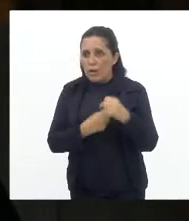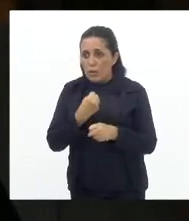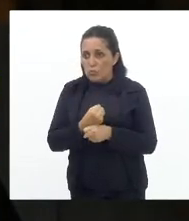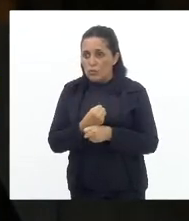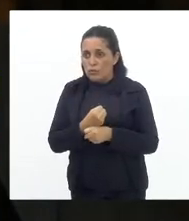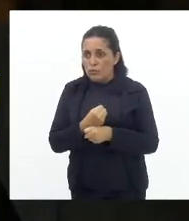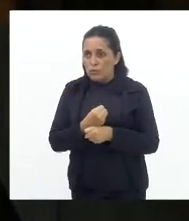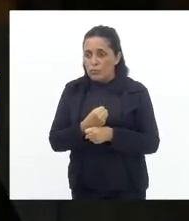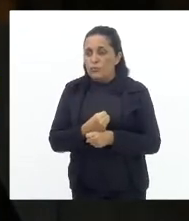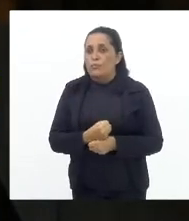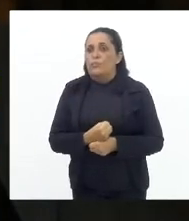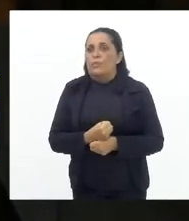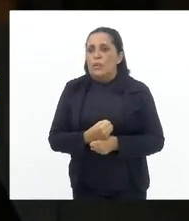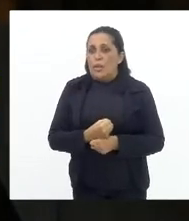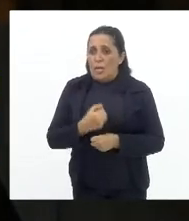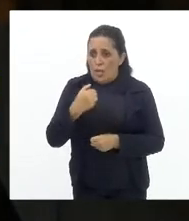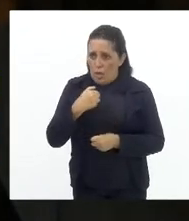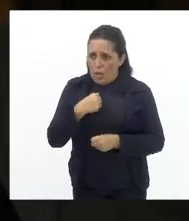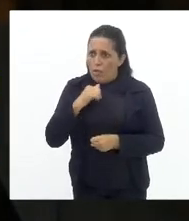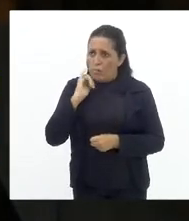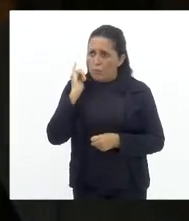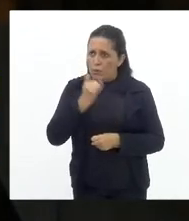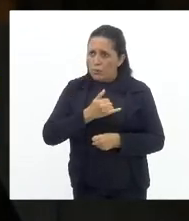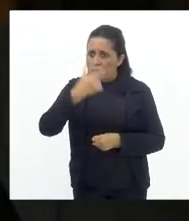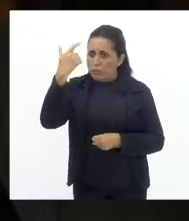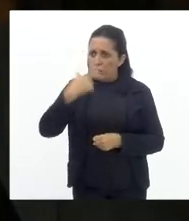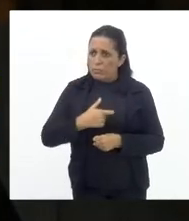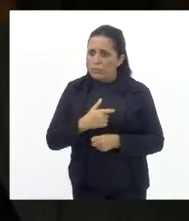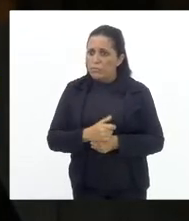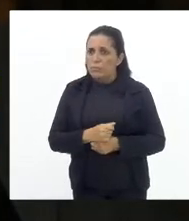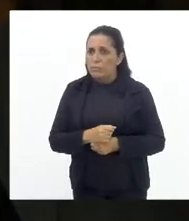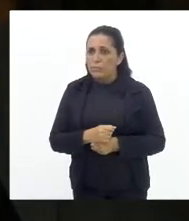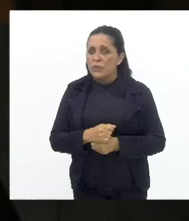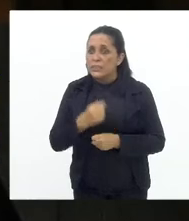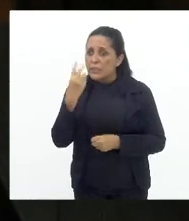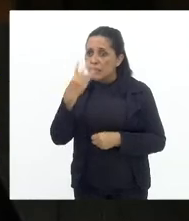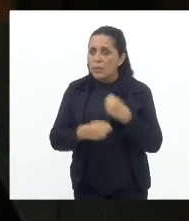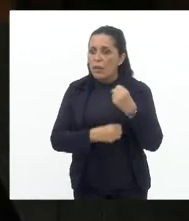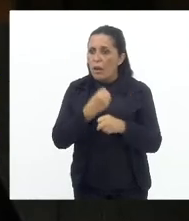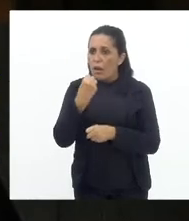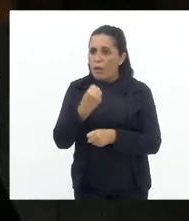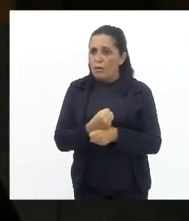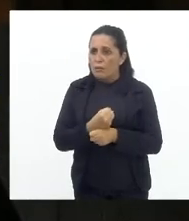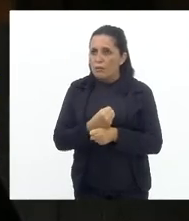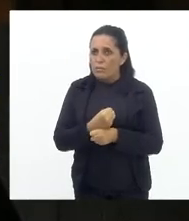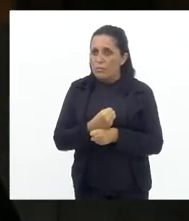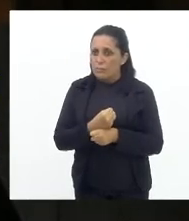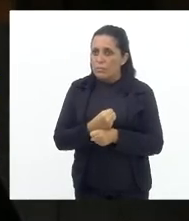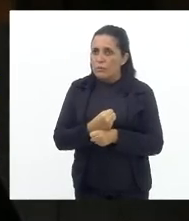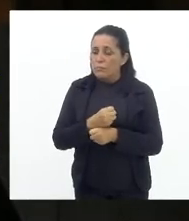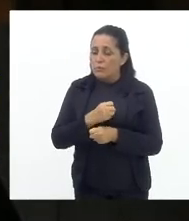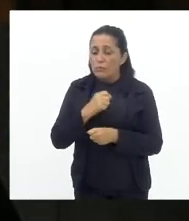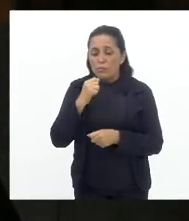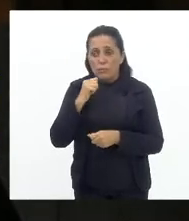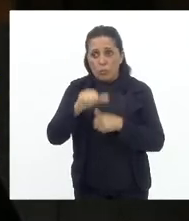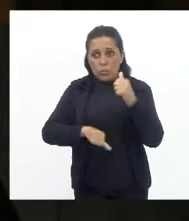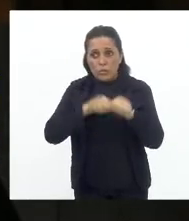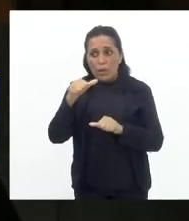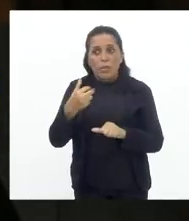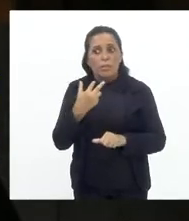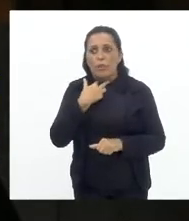minuto triênio eu vou dizer que minha posição de saída triênio se a gente vai que mexer em triênio